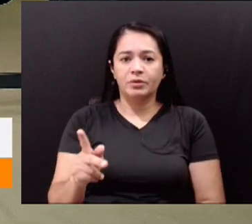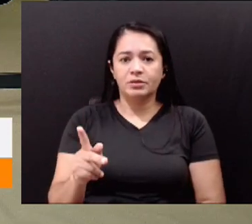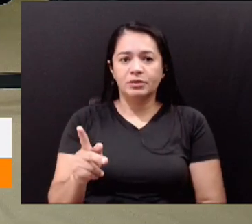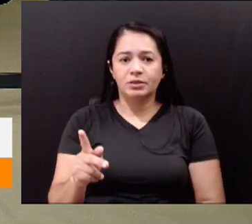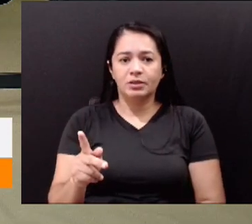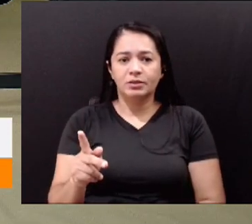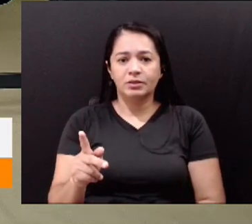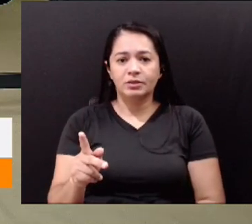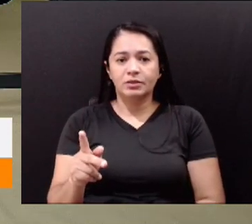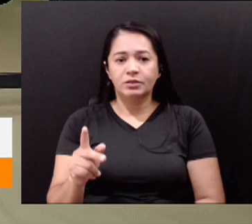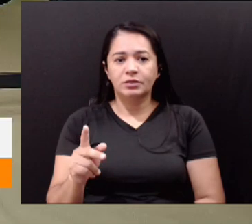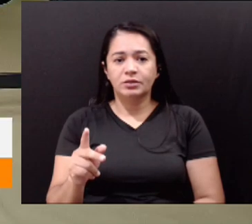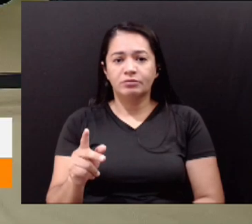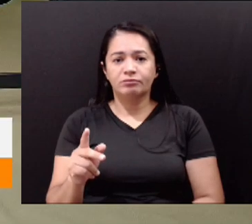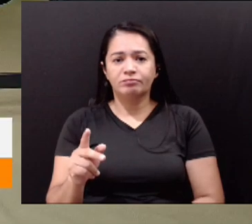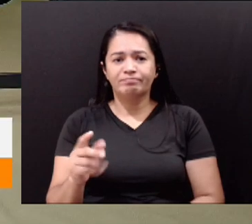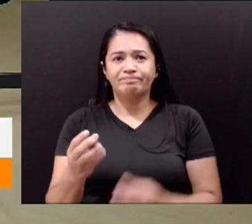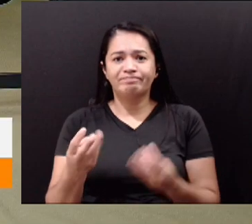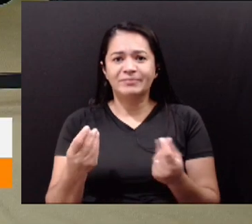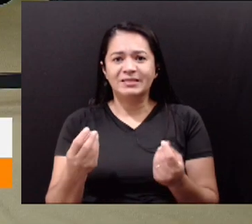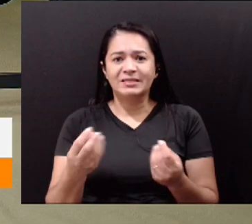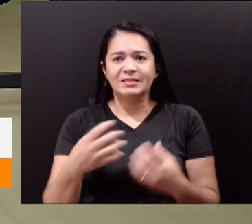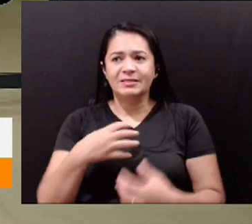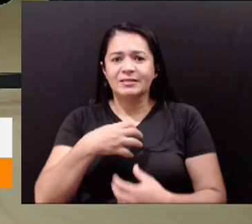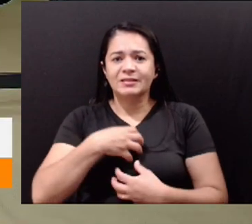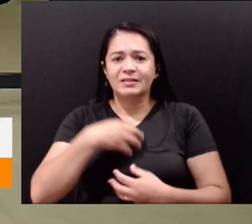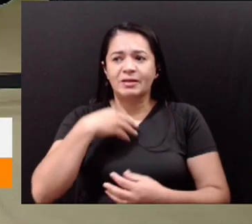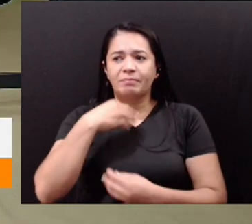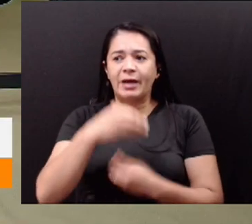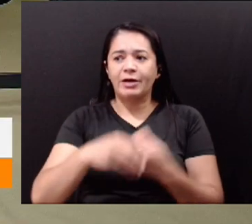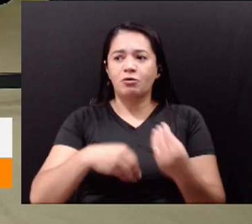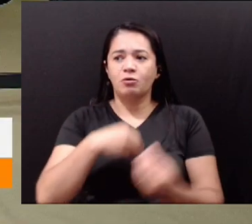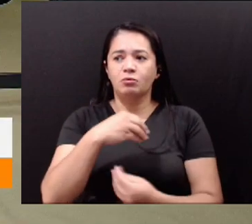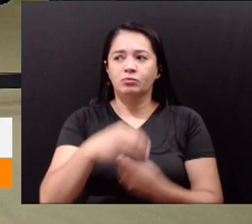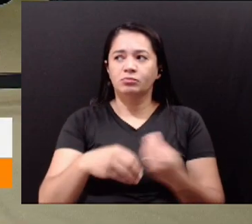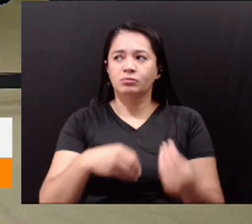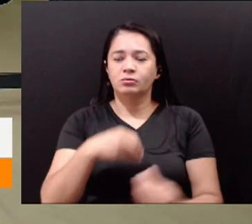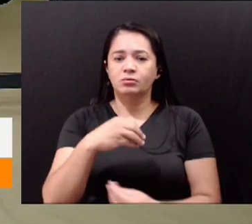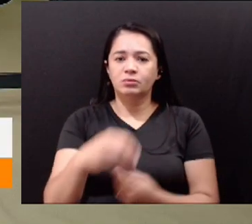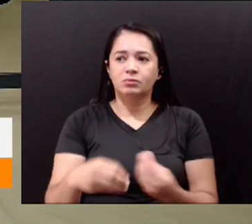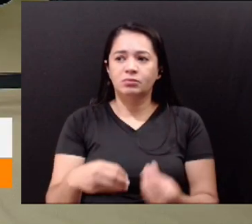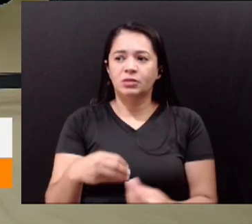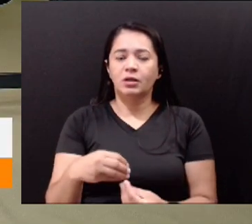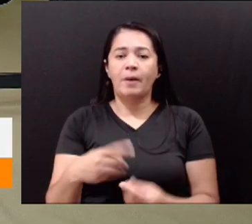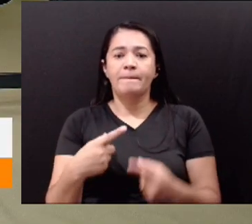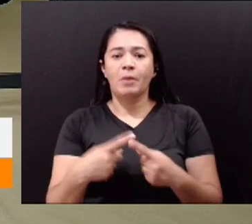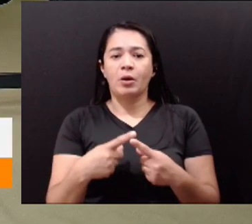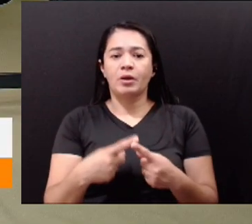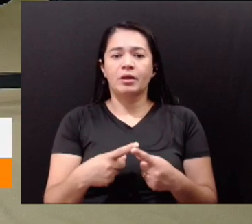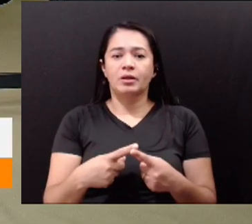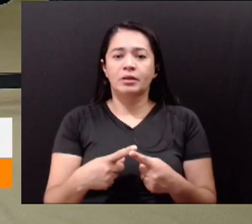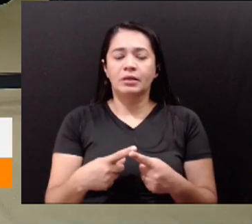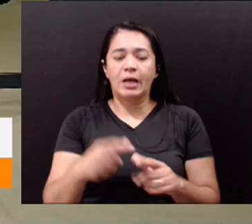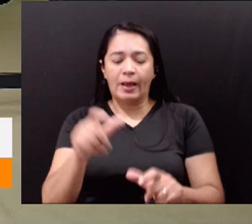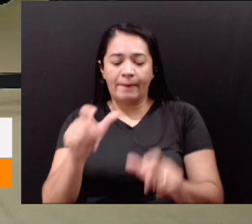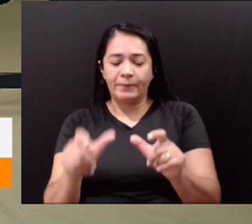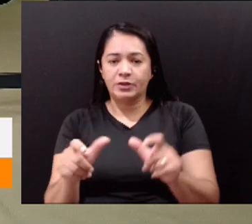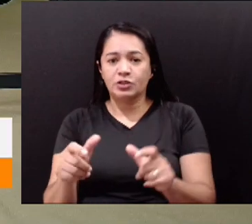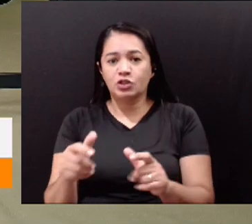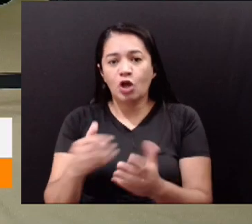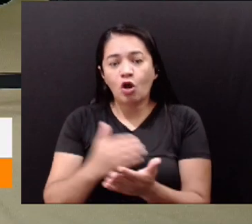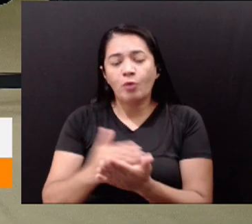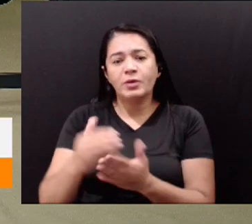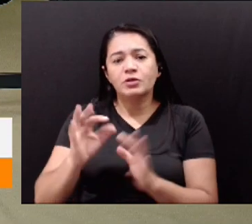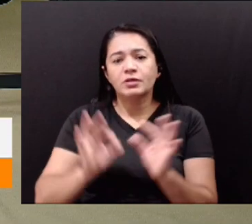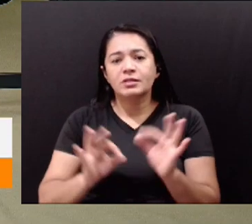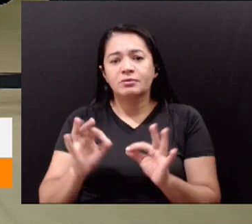um mix de sensações, é um mix de sentimentos, né, porque a pessoa ela está se preparando para a aposentadoria e o